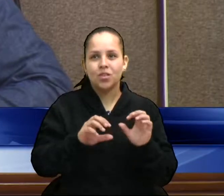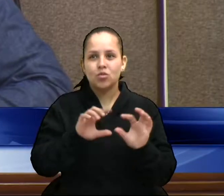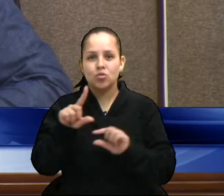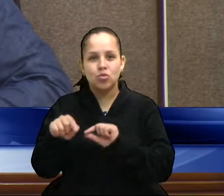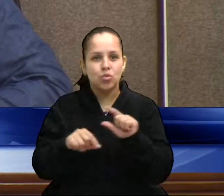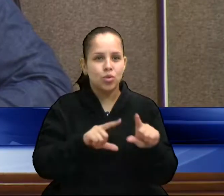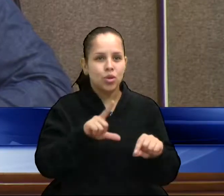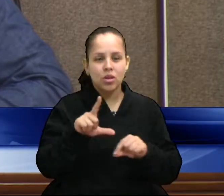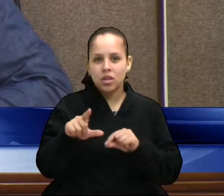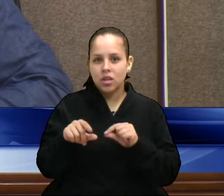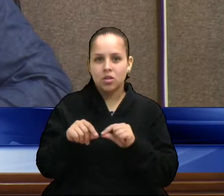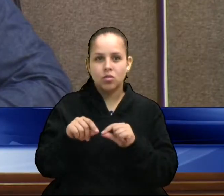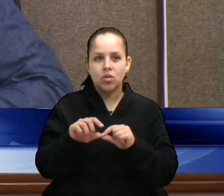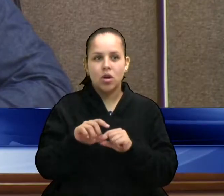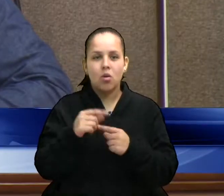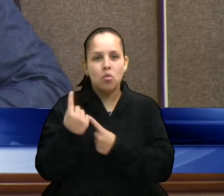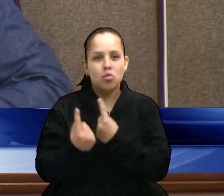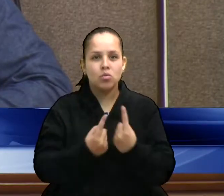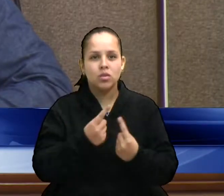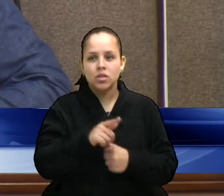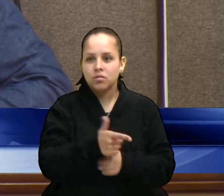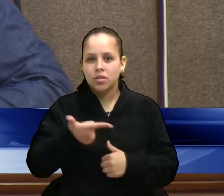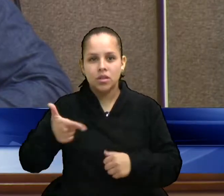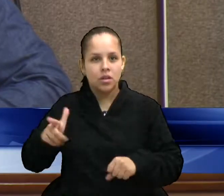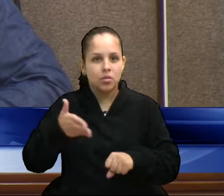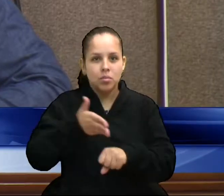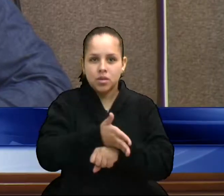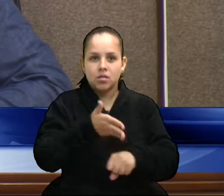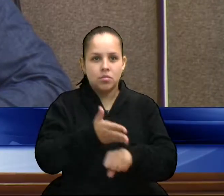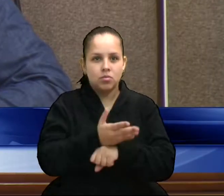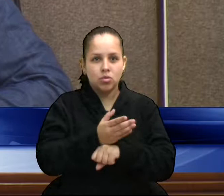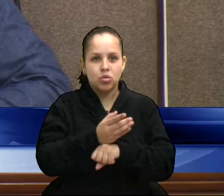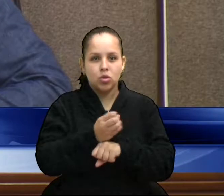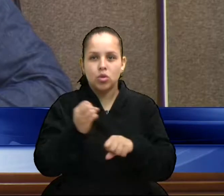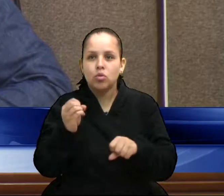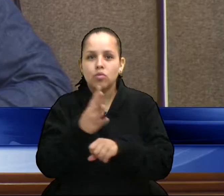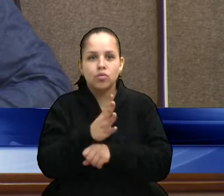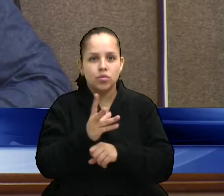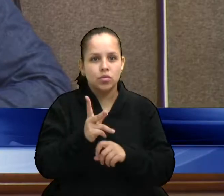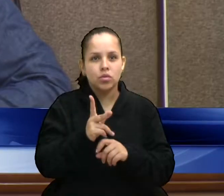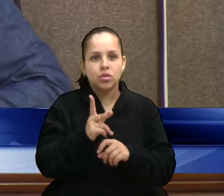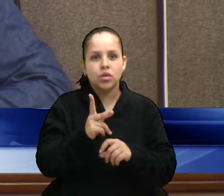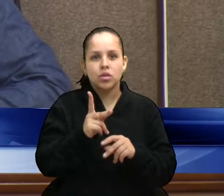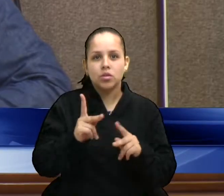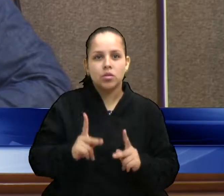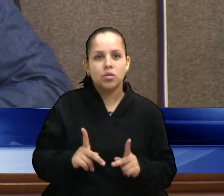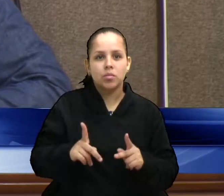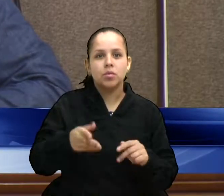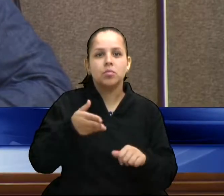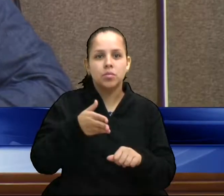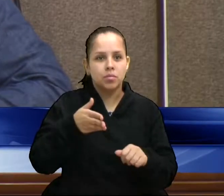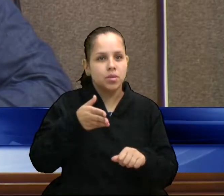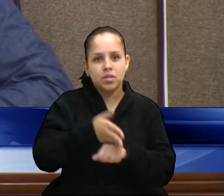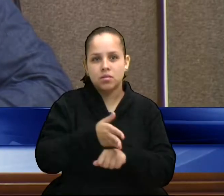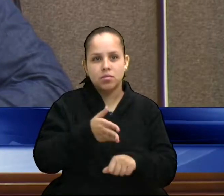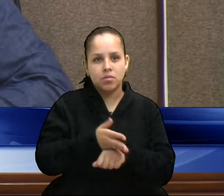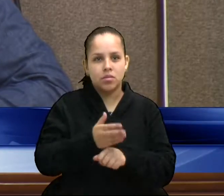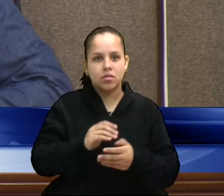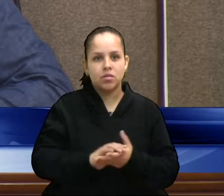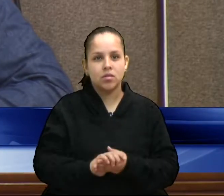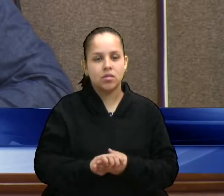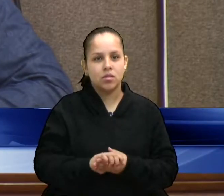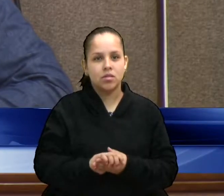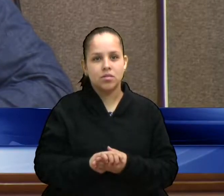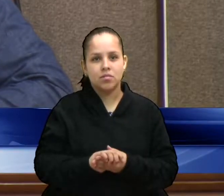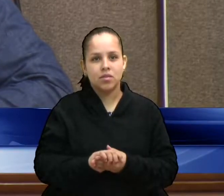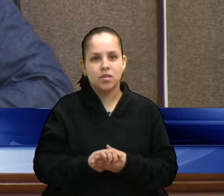novos licitantes, em virtude da excessiva onerosidade proporcionada pela